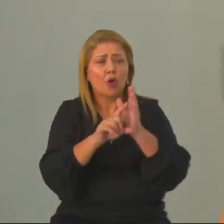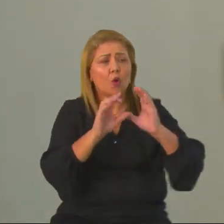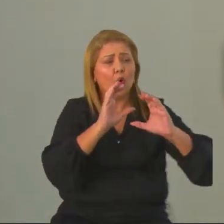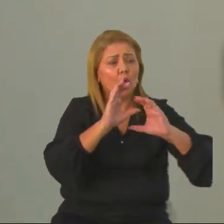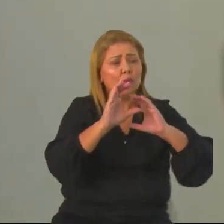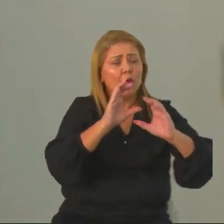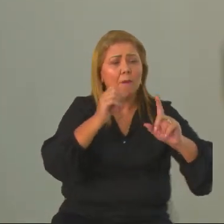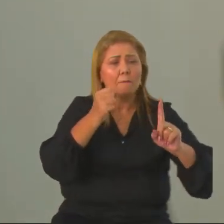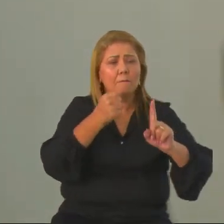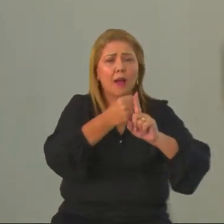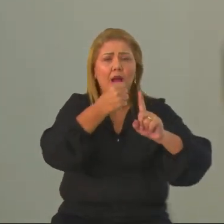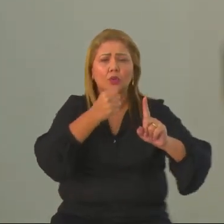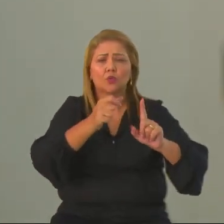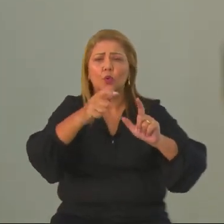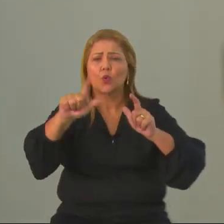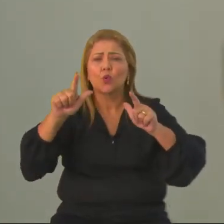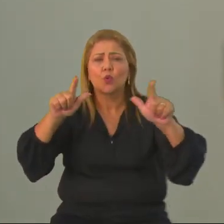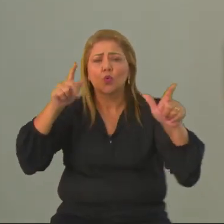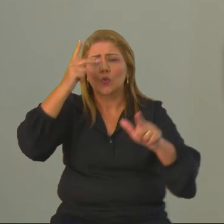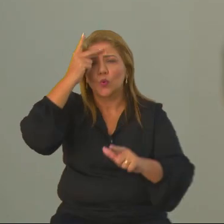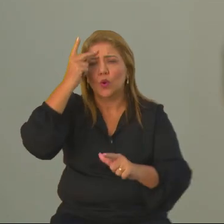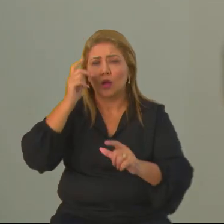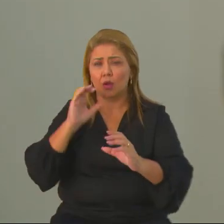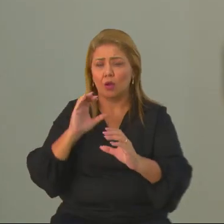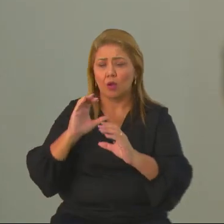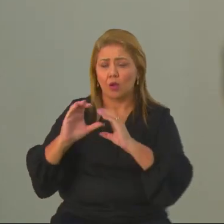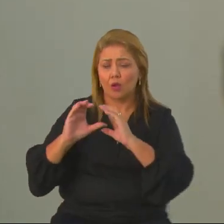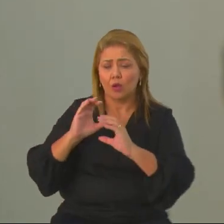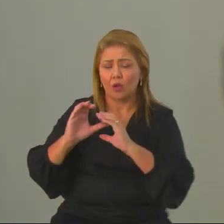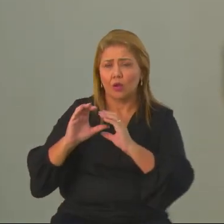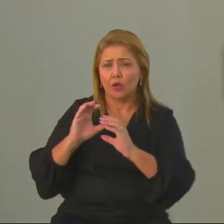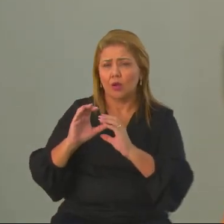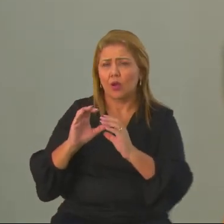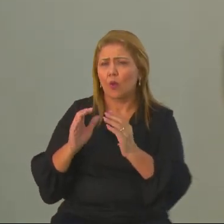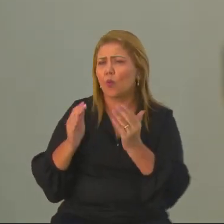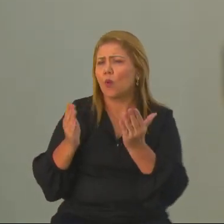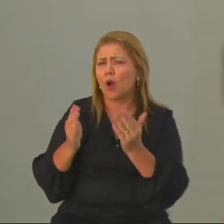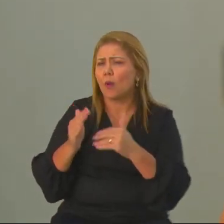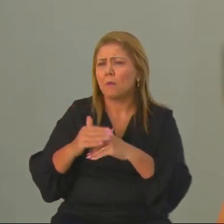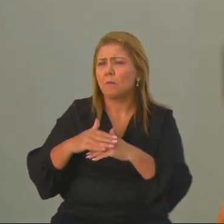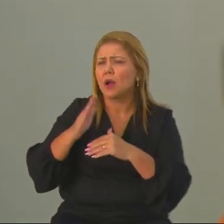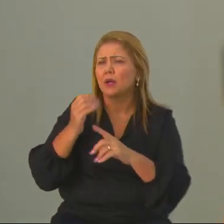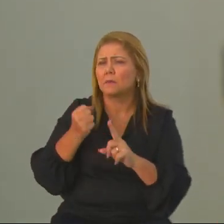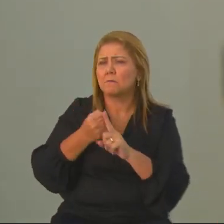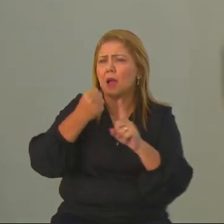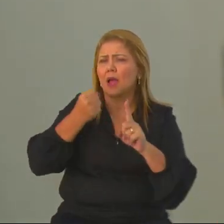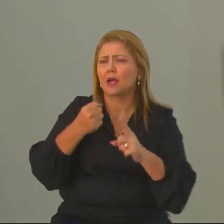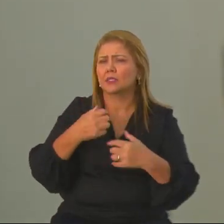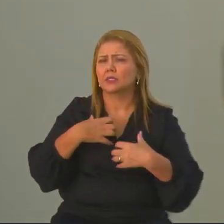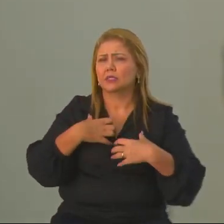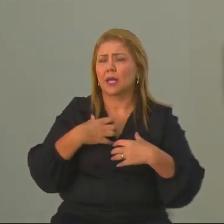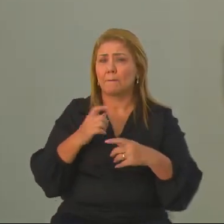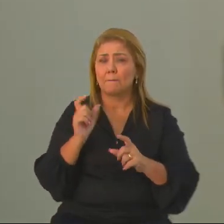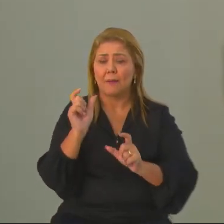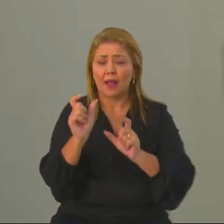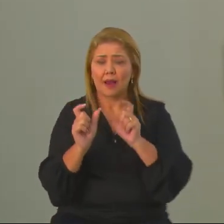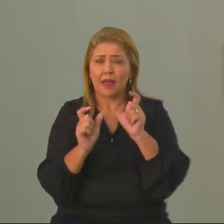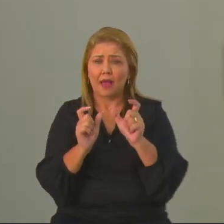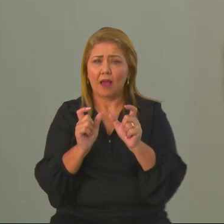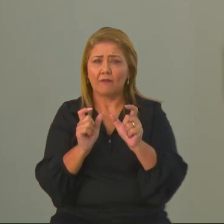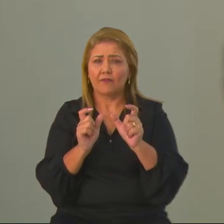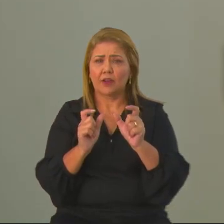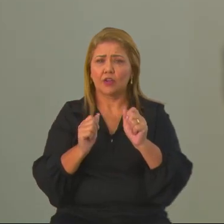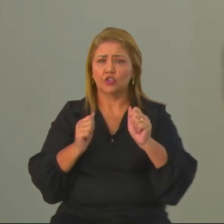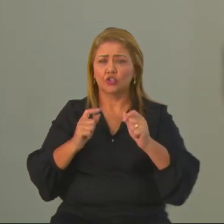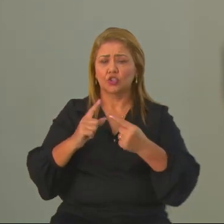impacto no outro. Quando vocês se comunicam, o que mais impacta? As palavras, a voz